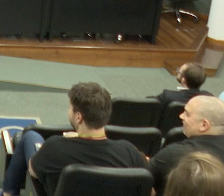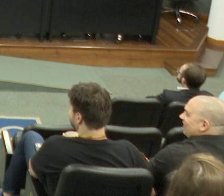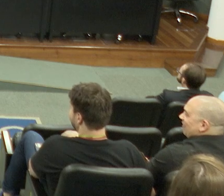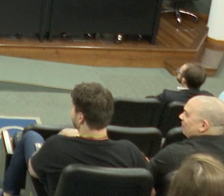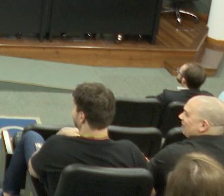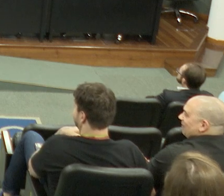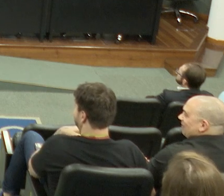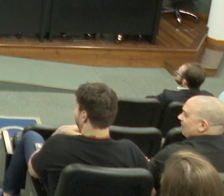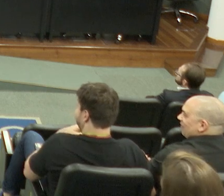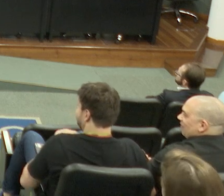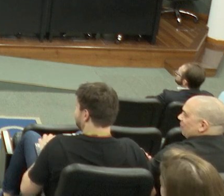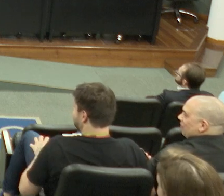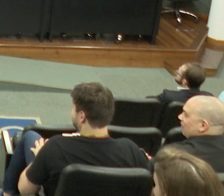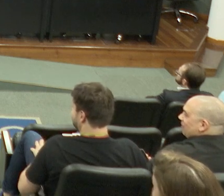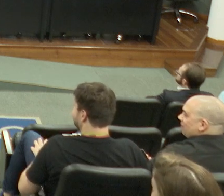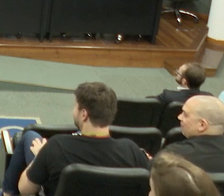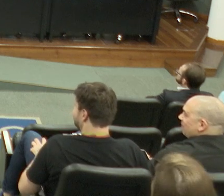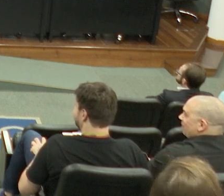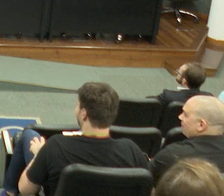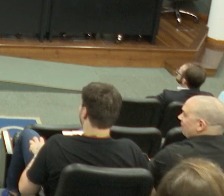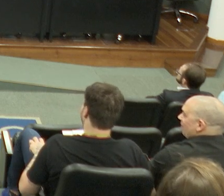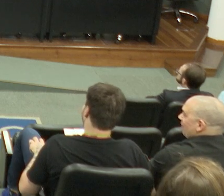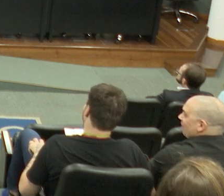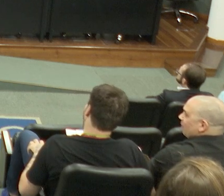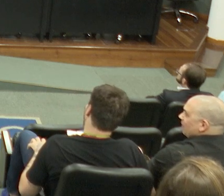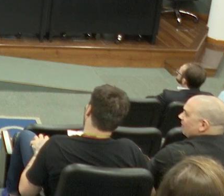até digitar olha lá 16